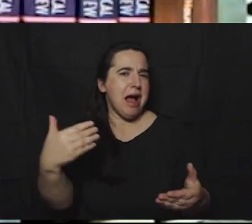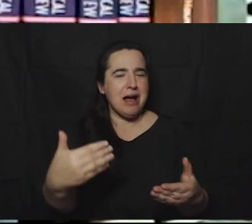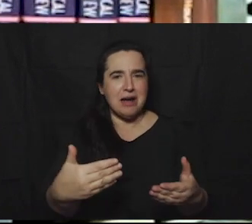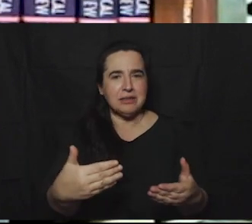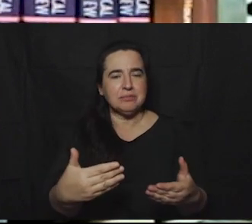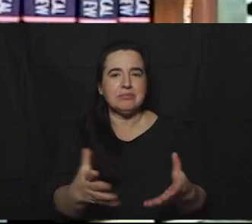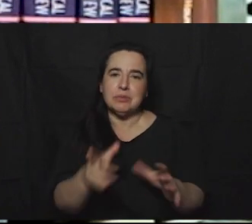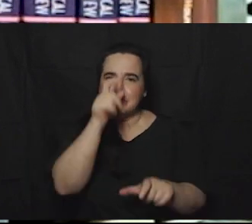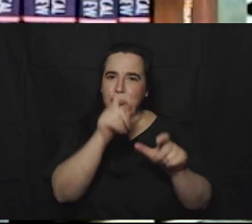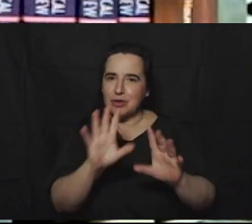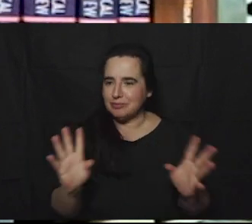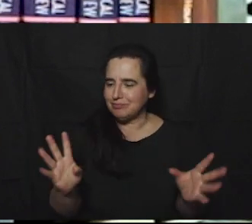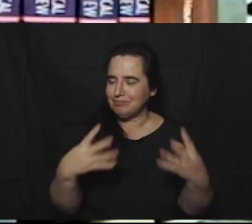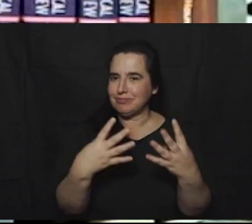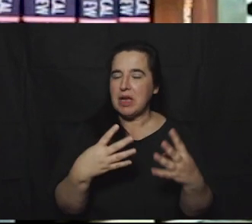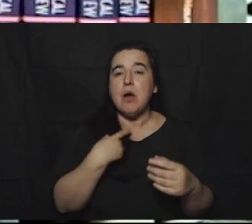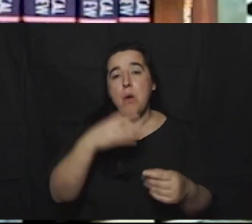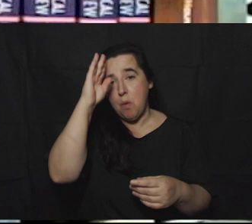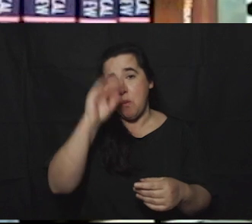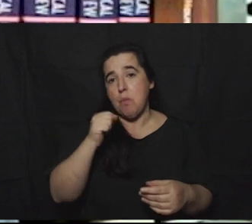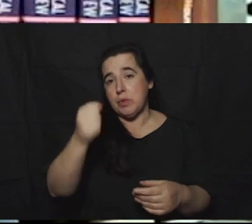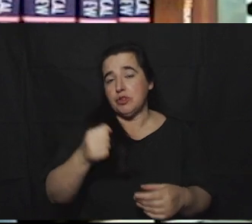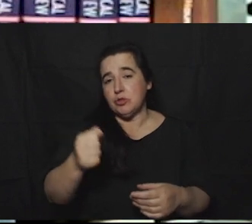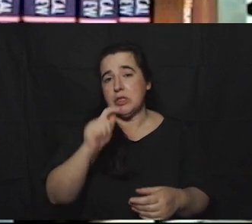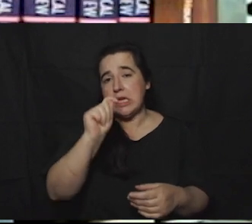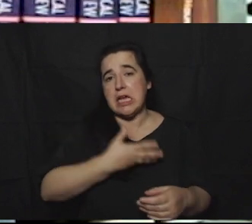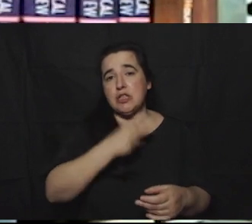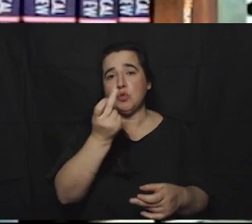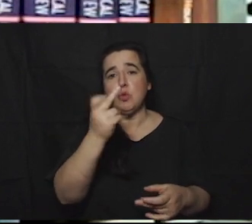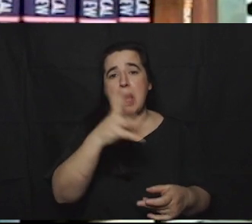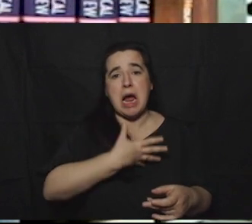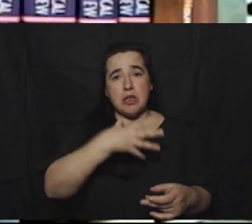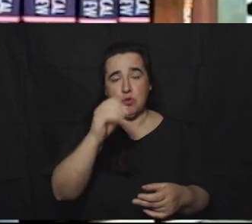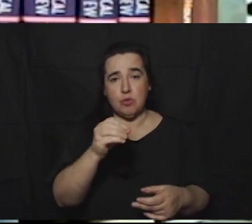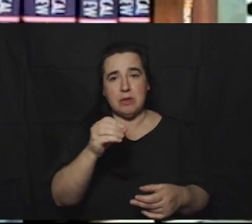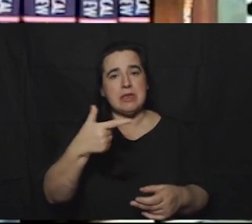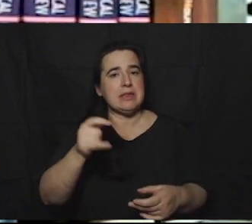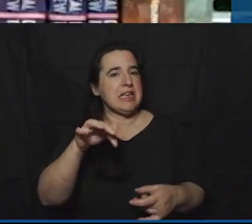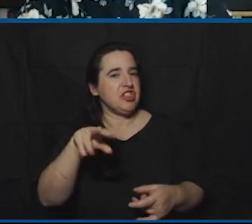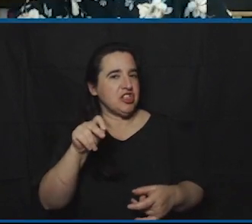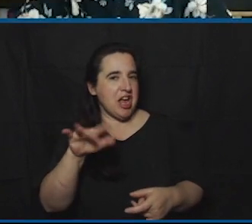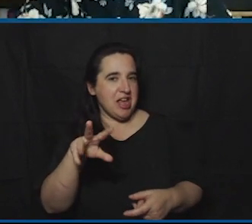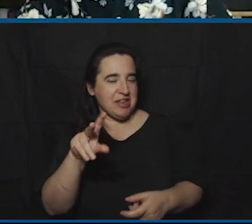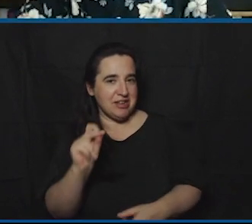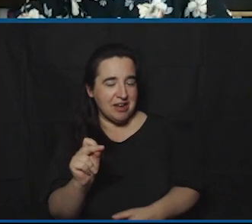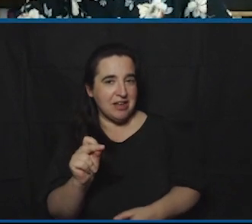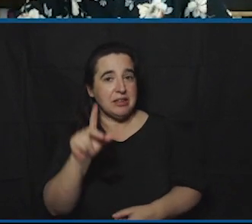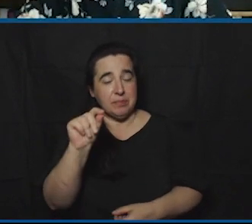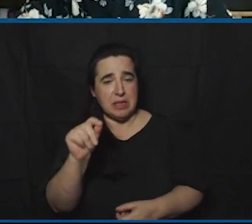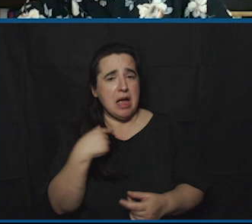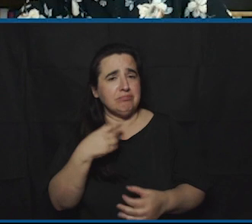ano. Então temos o pastor Eduardo Teixeira, que está conosco também para esta